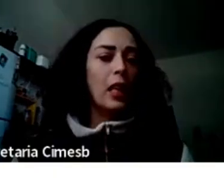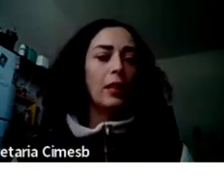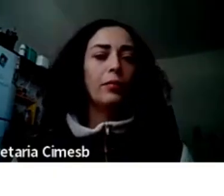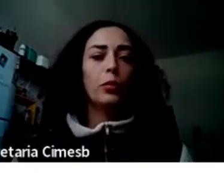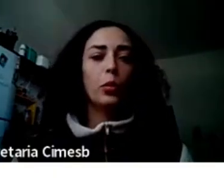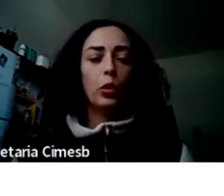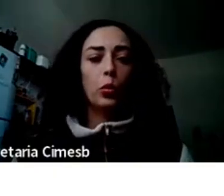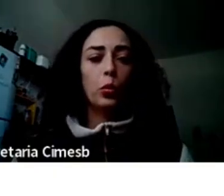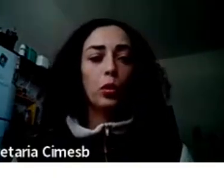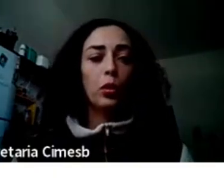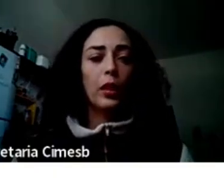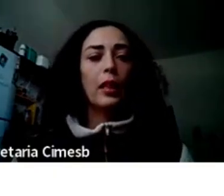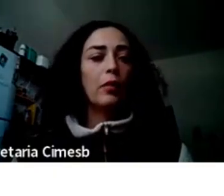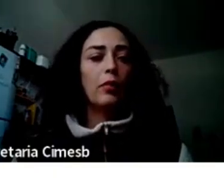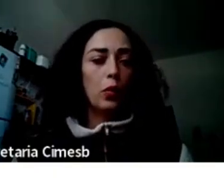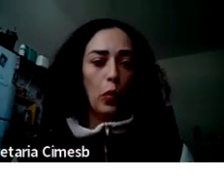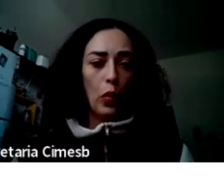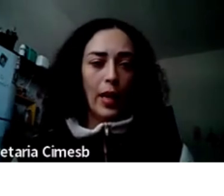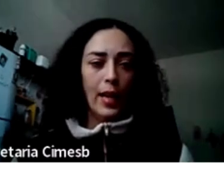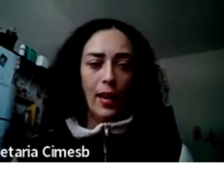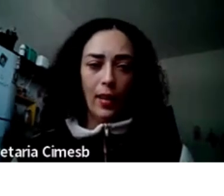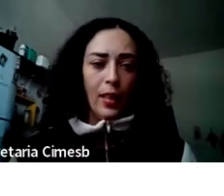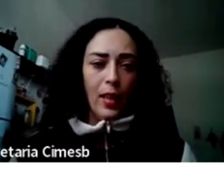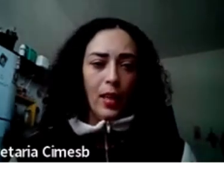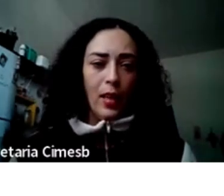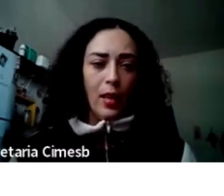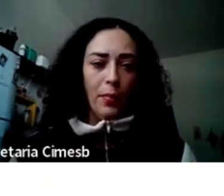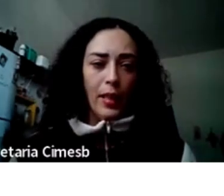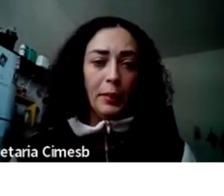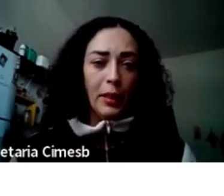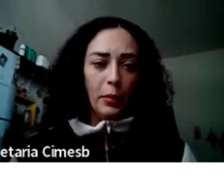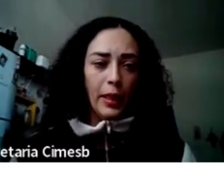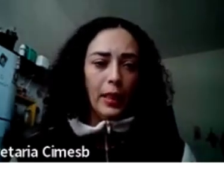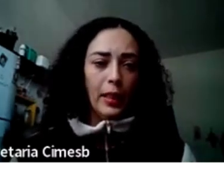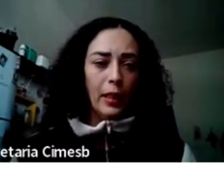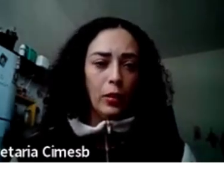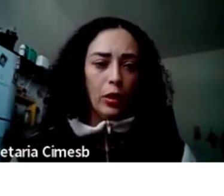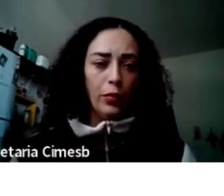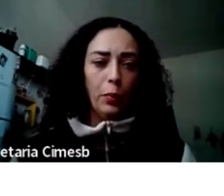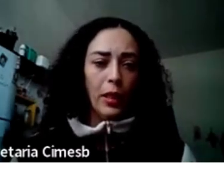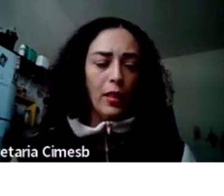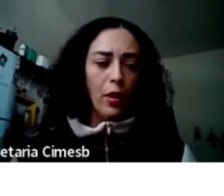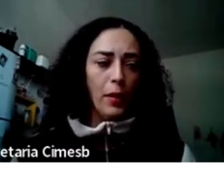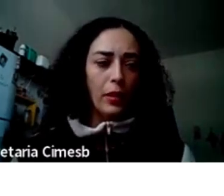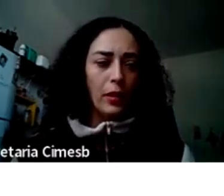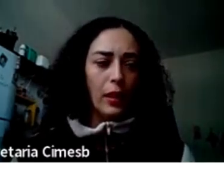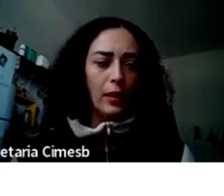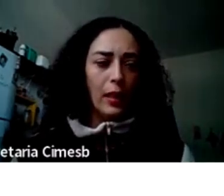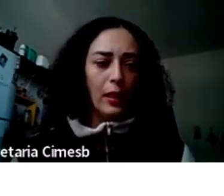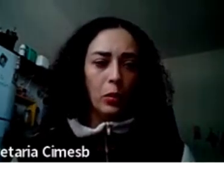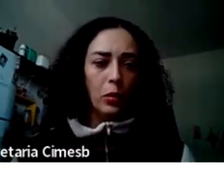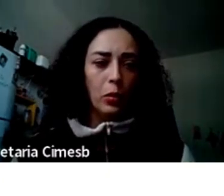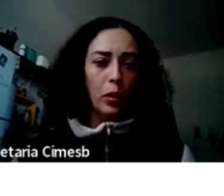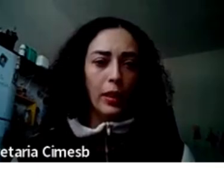vai aprender durante o curso, né? Eu vou focar cada parâmetro aqui, né, que a gente viu, mas é só para